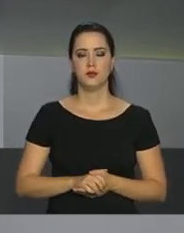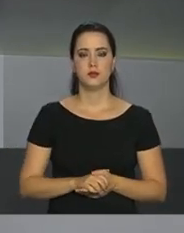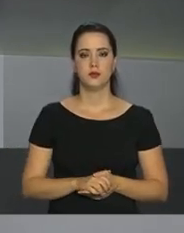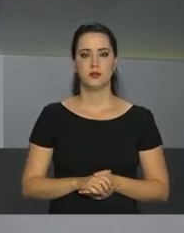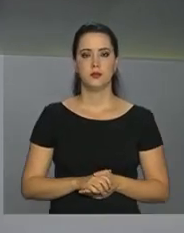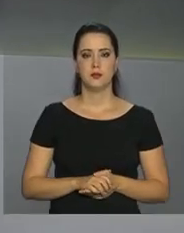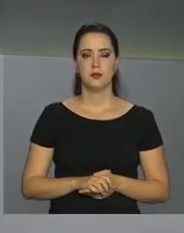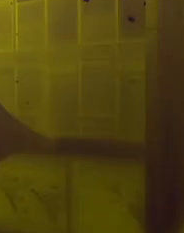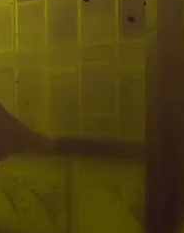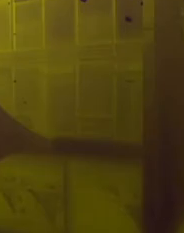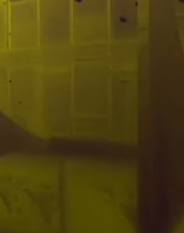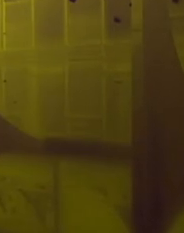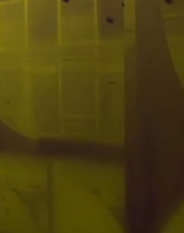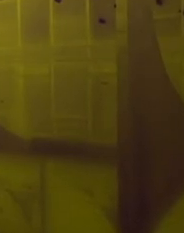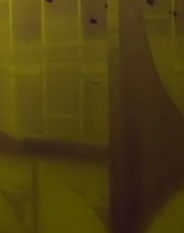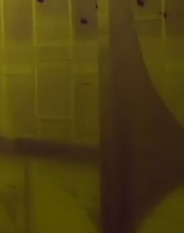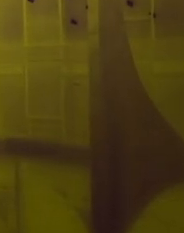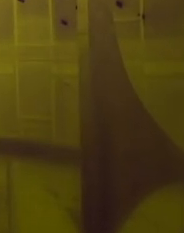federal